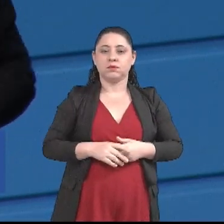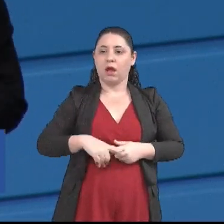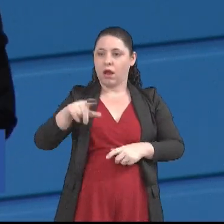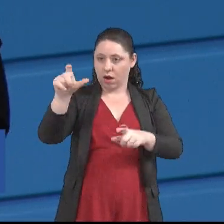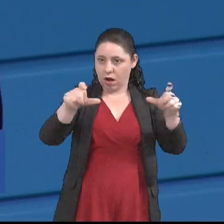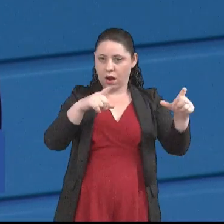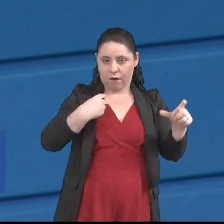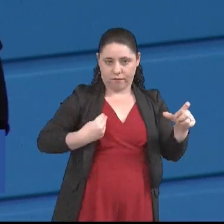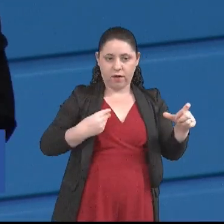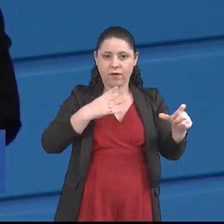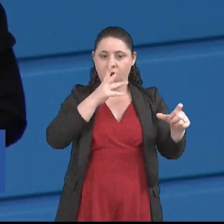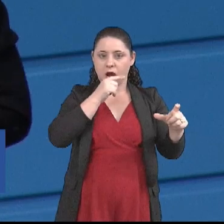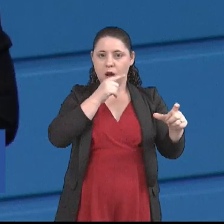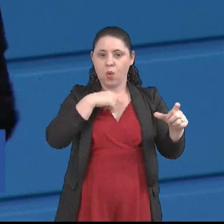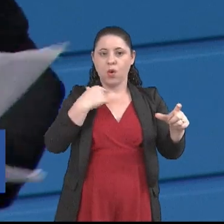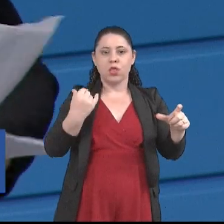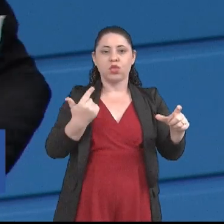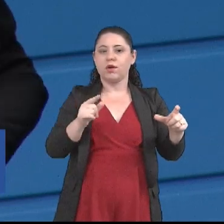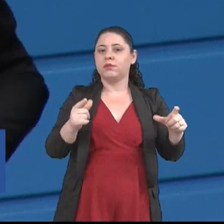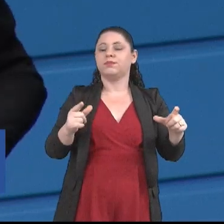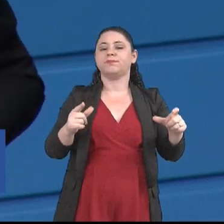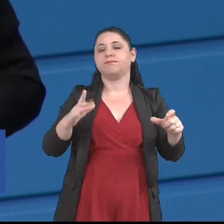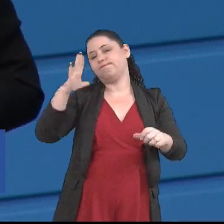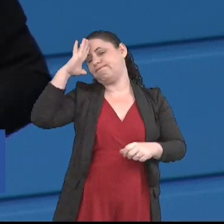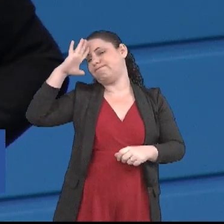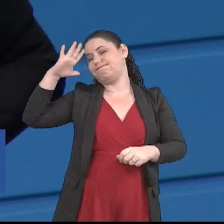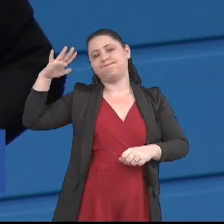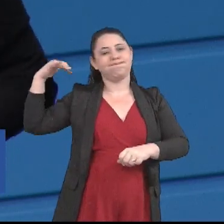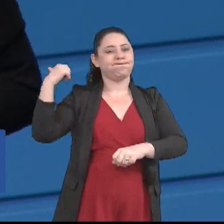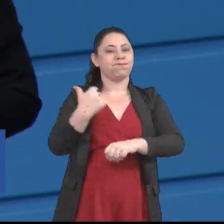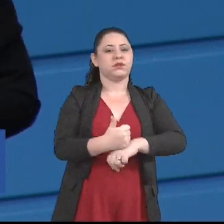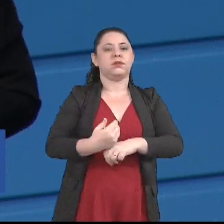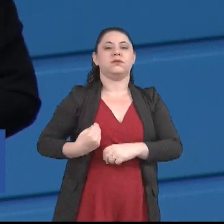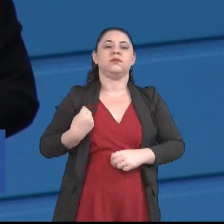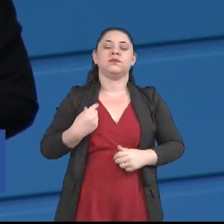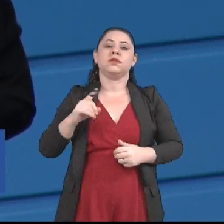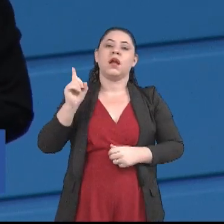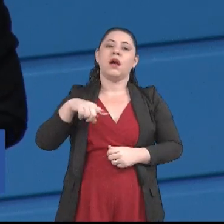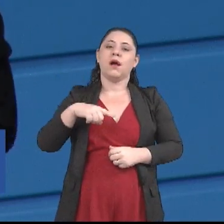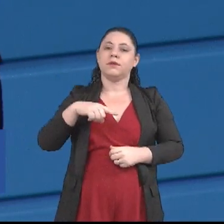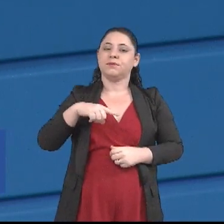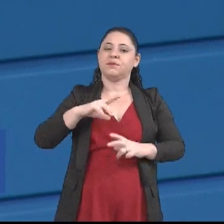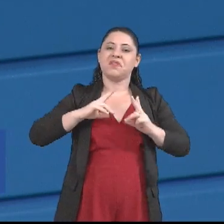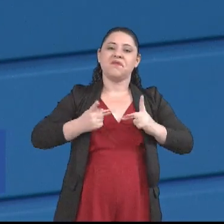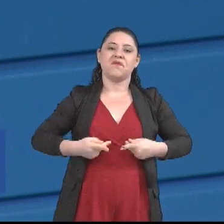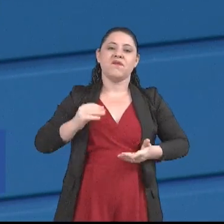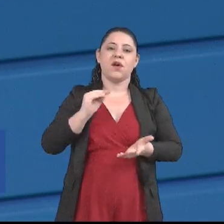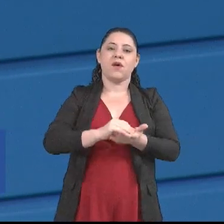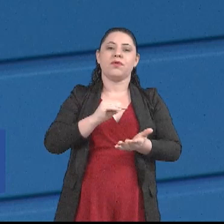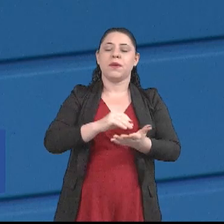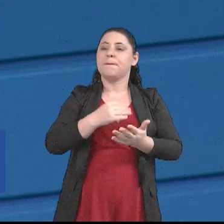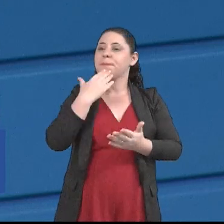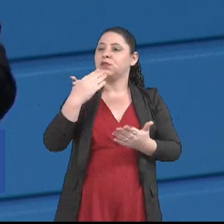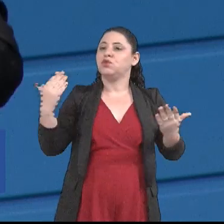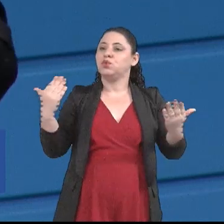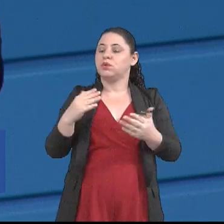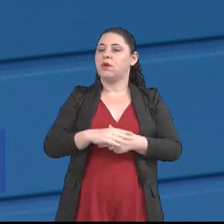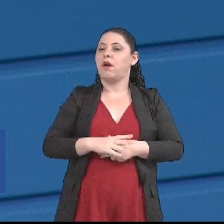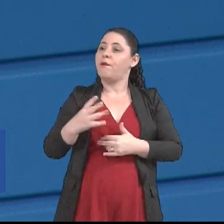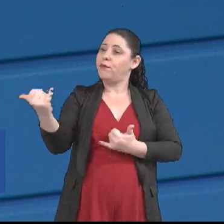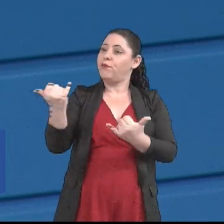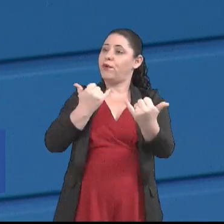sobrevive sem esse bem, que é um bem primordial à vida. É desumano ainda, então a gente está solicitando